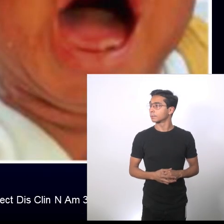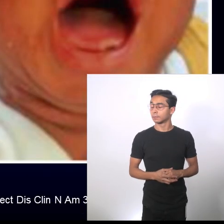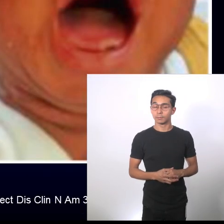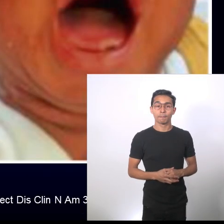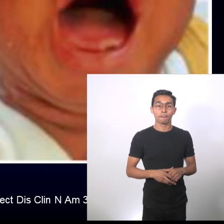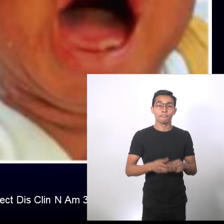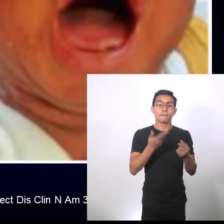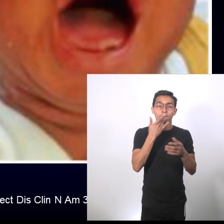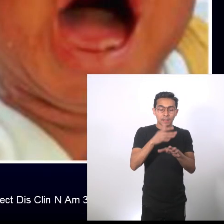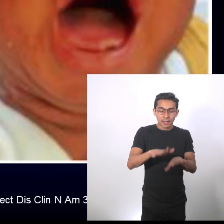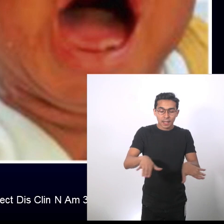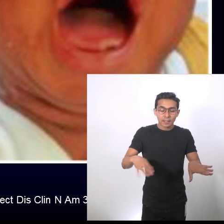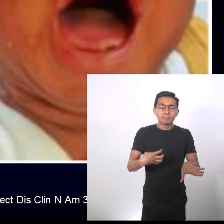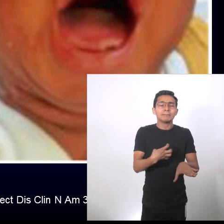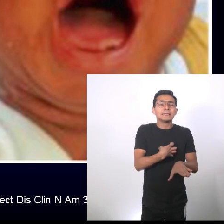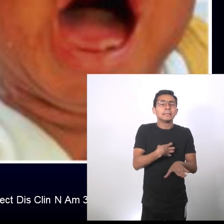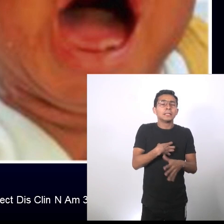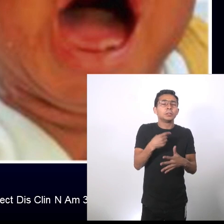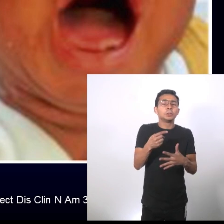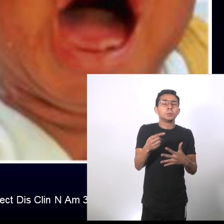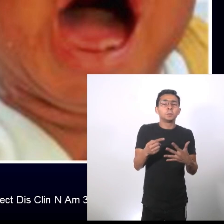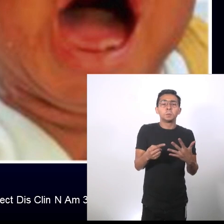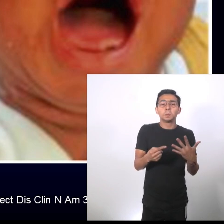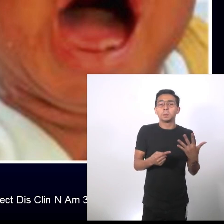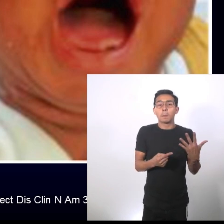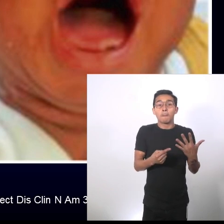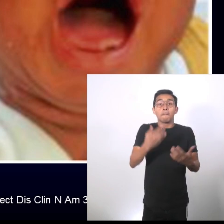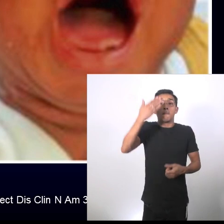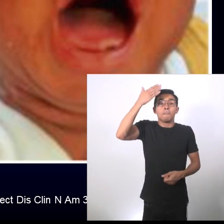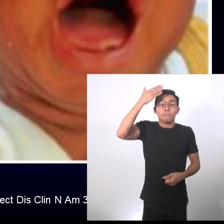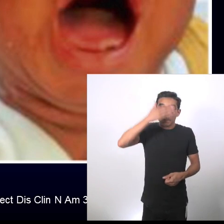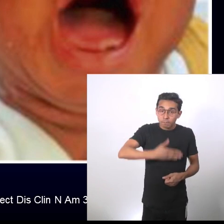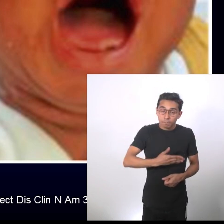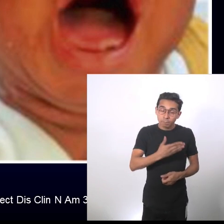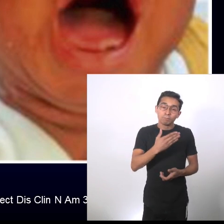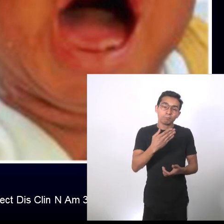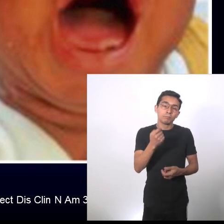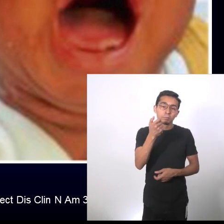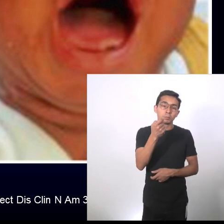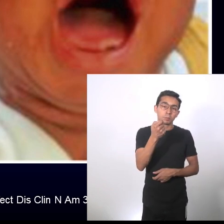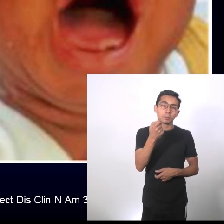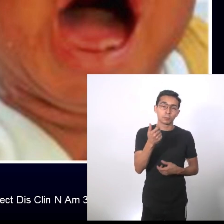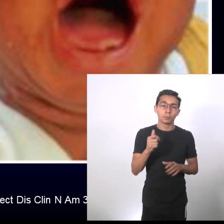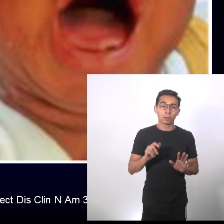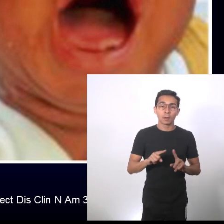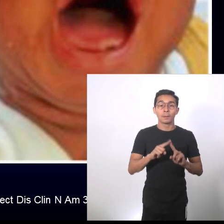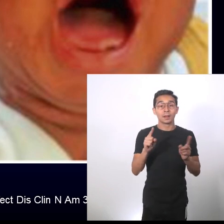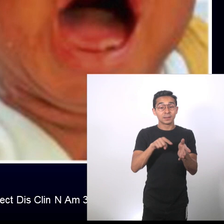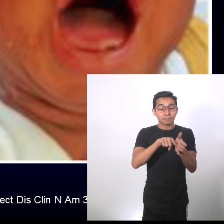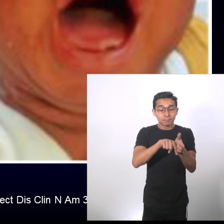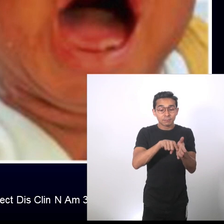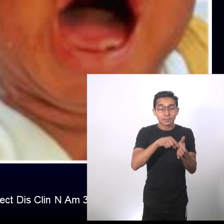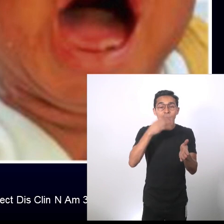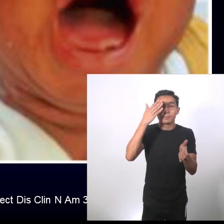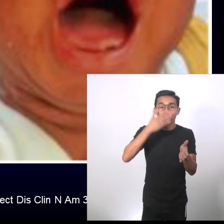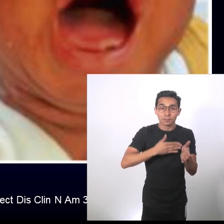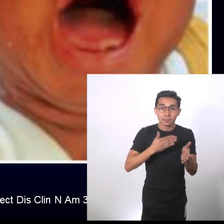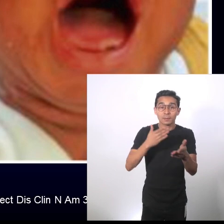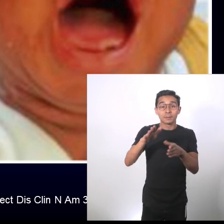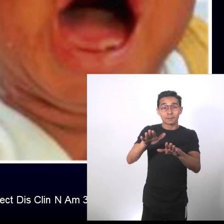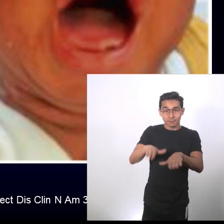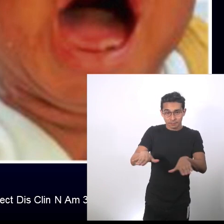clínicas em crianças também são alvo de poucas evidências, mas o que se relata na literatura é que, de forma geral, elas